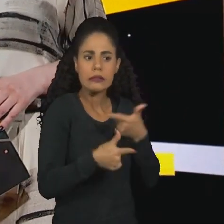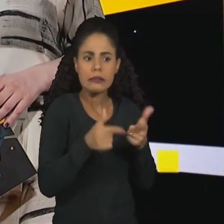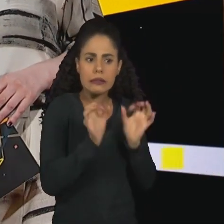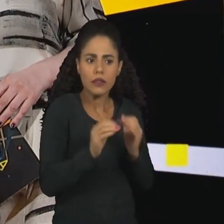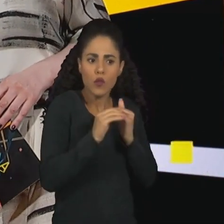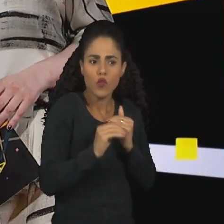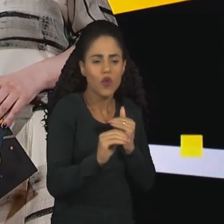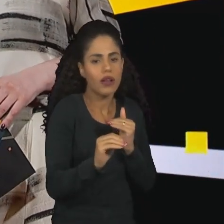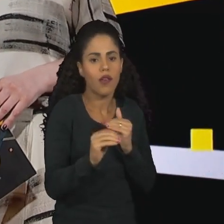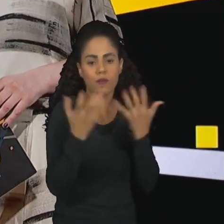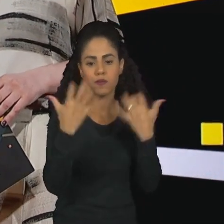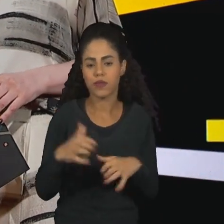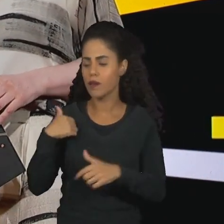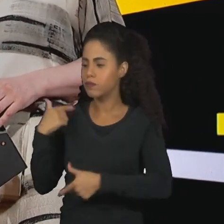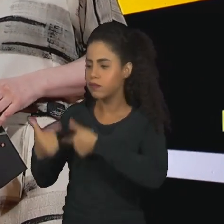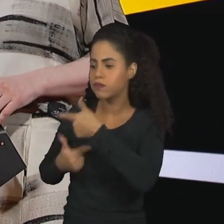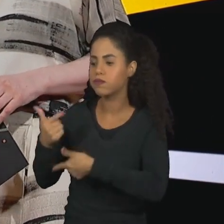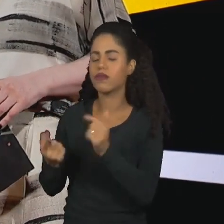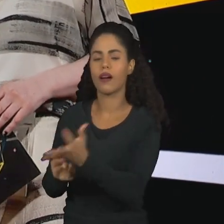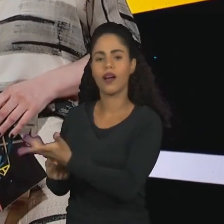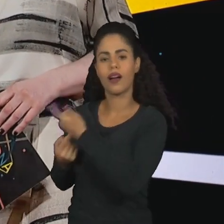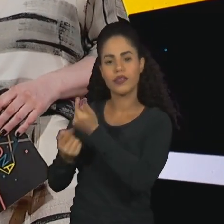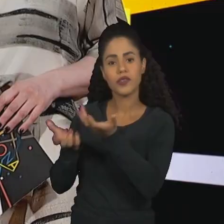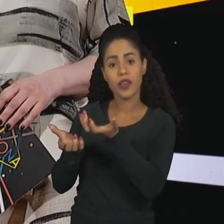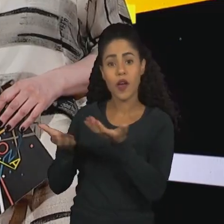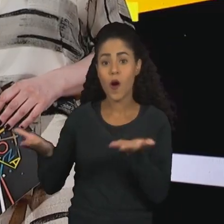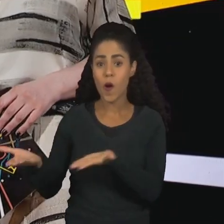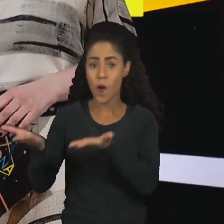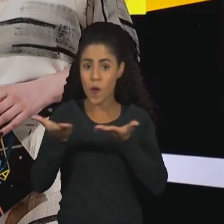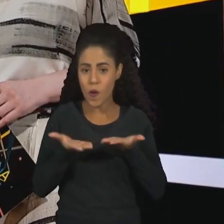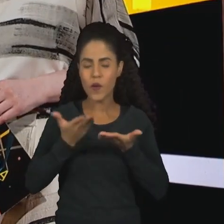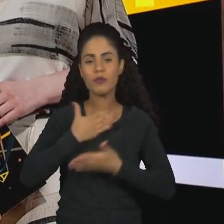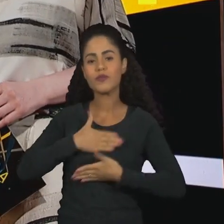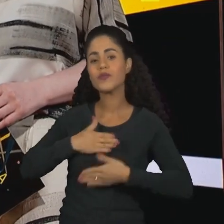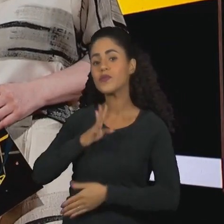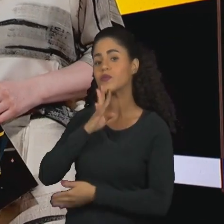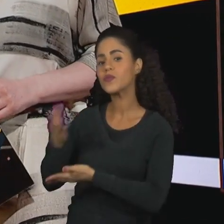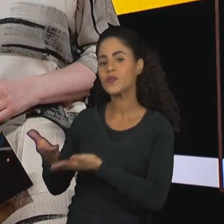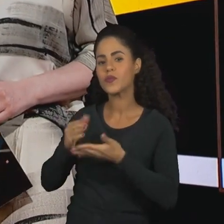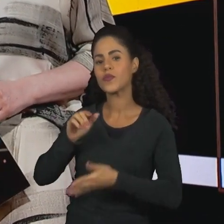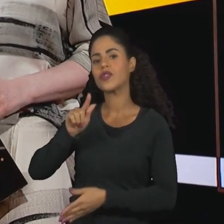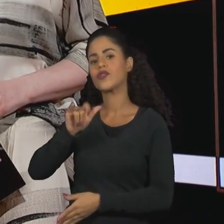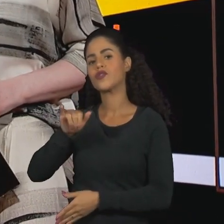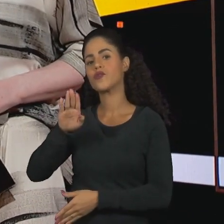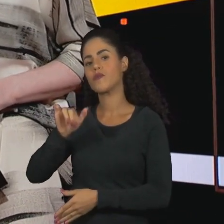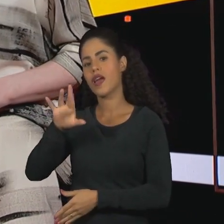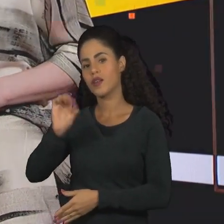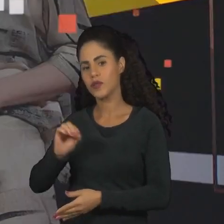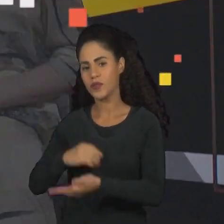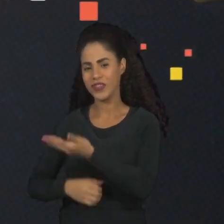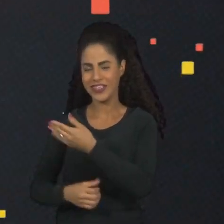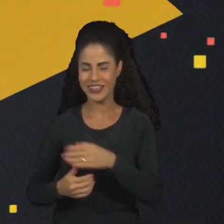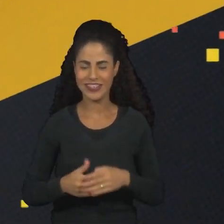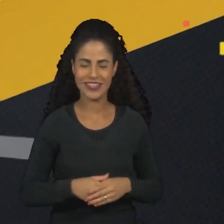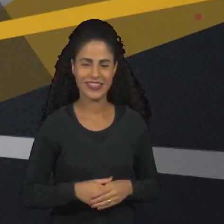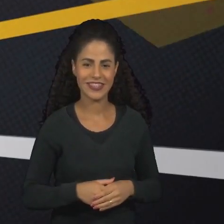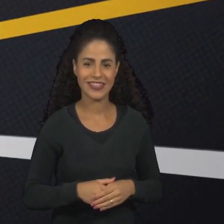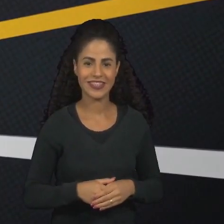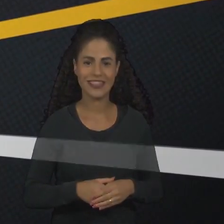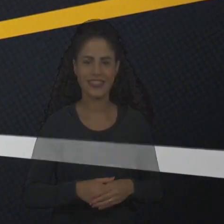estável para se jogar no universo das artes. A gente tem o prazer de receber Gilberto Salvador.